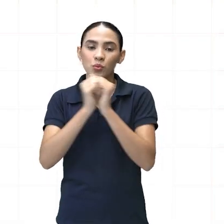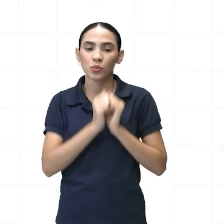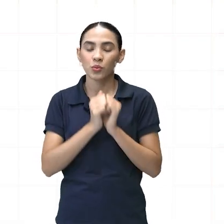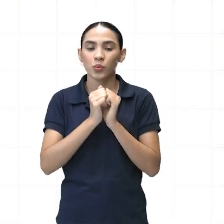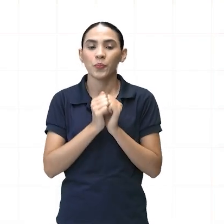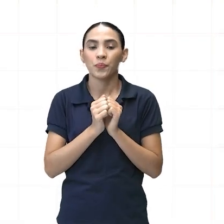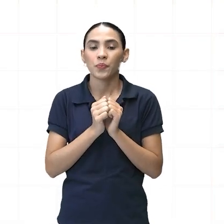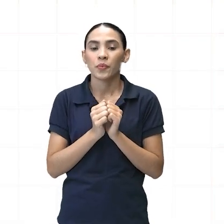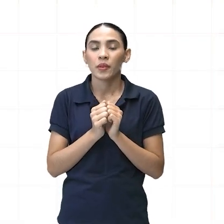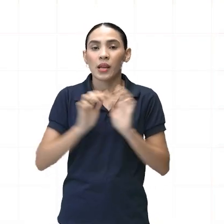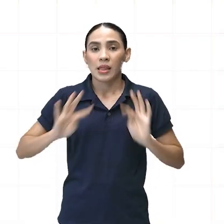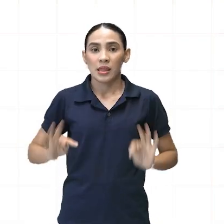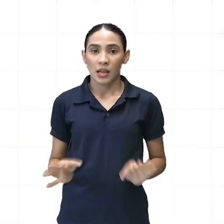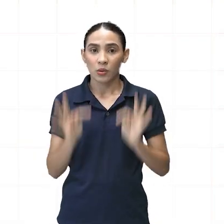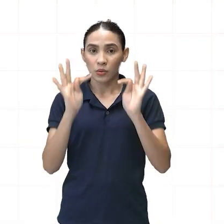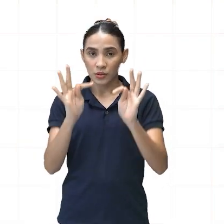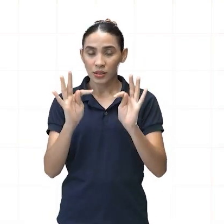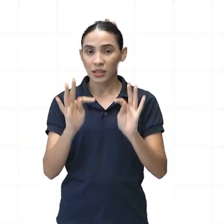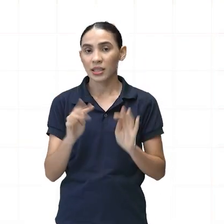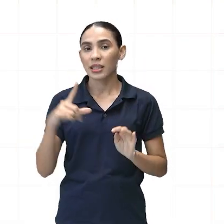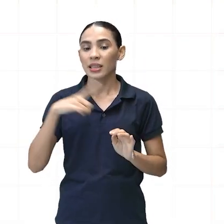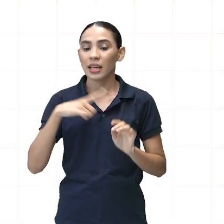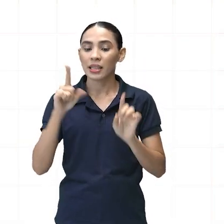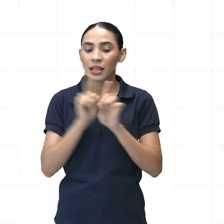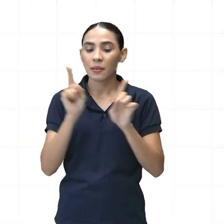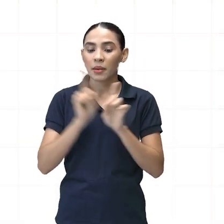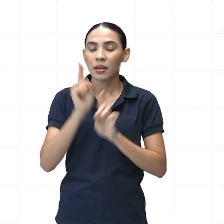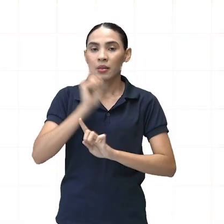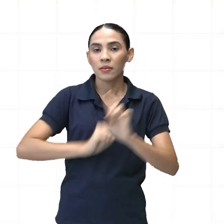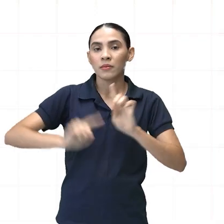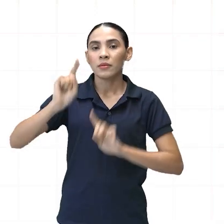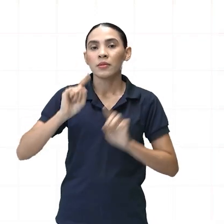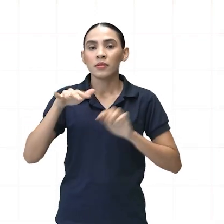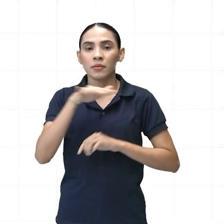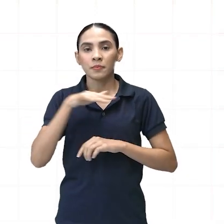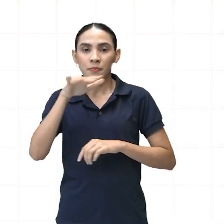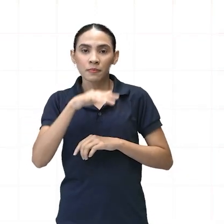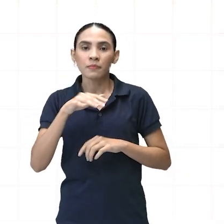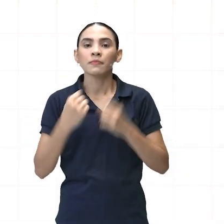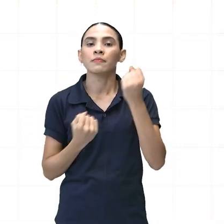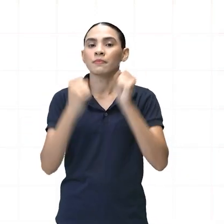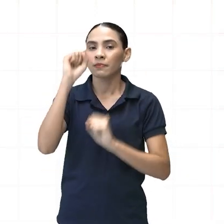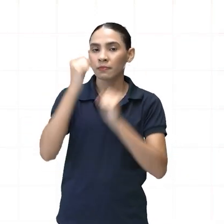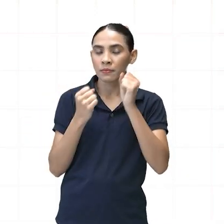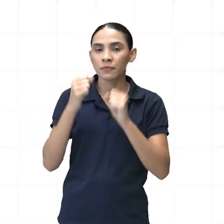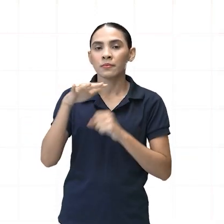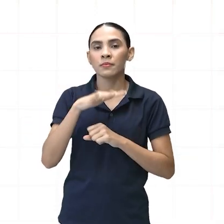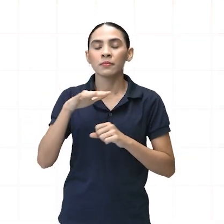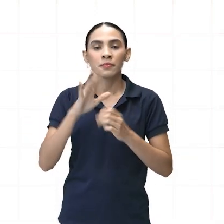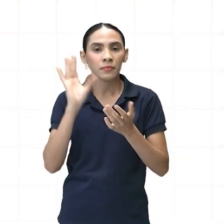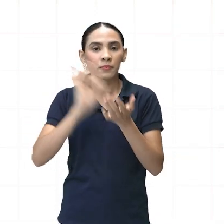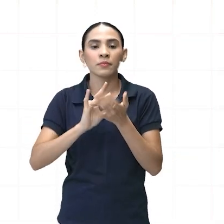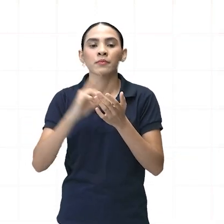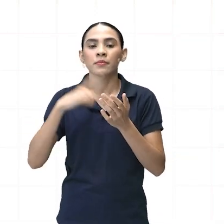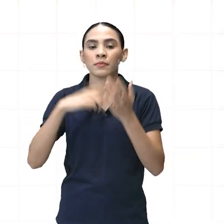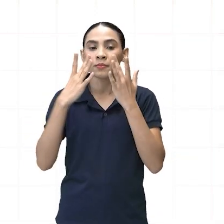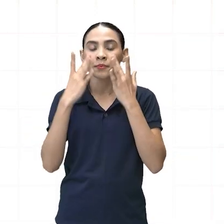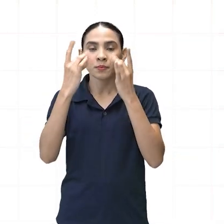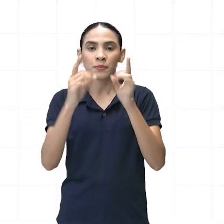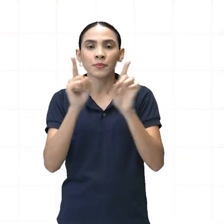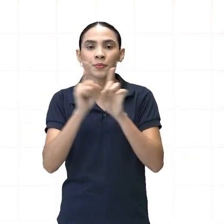aí com a tecnologia que tem transformado o setor industrial na Ásia, realmente tem